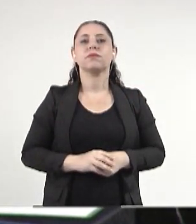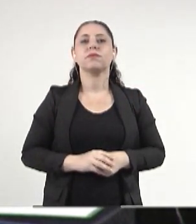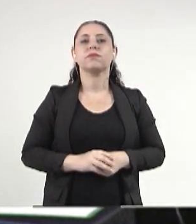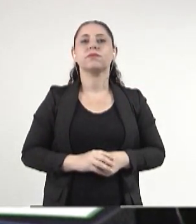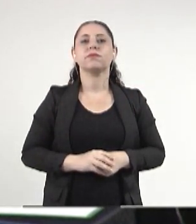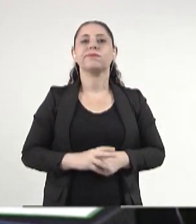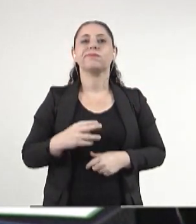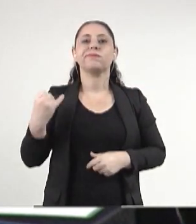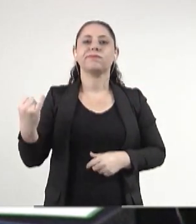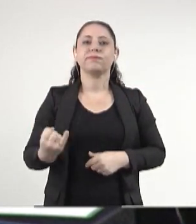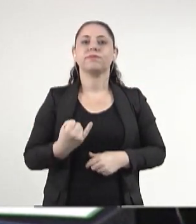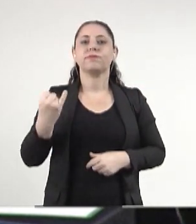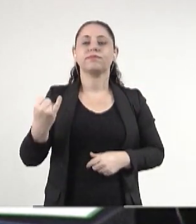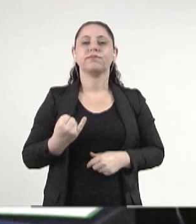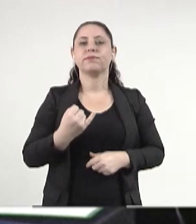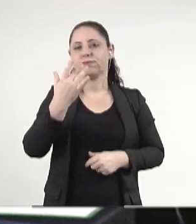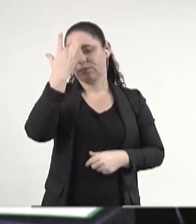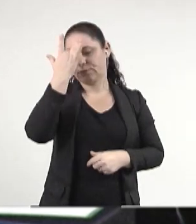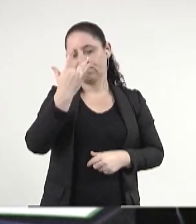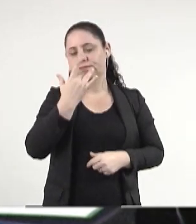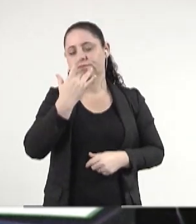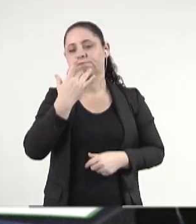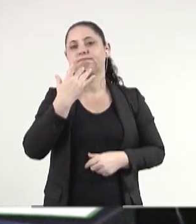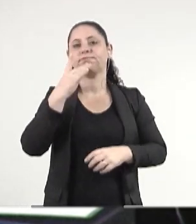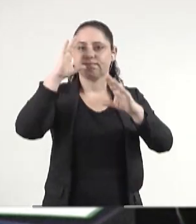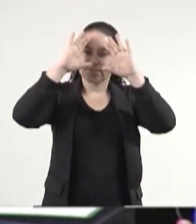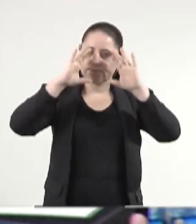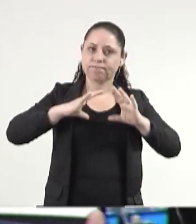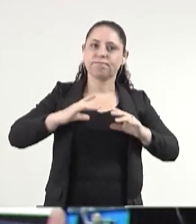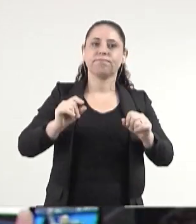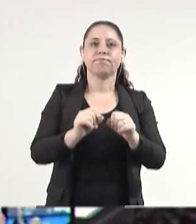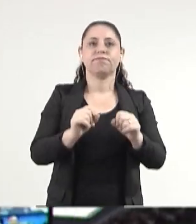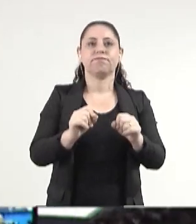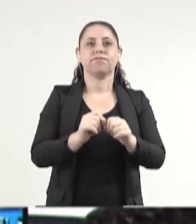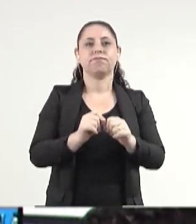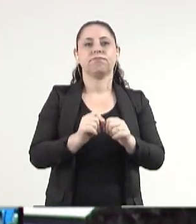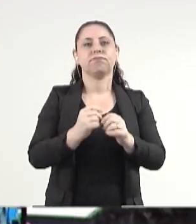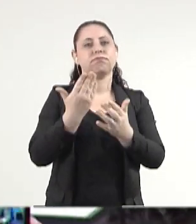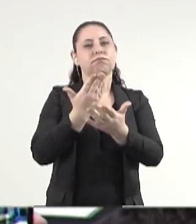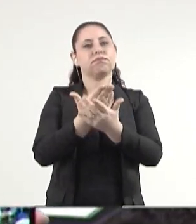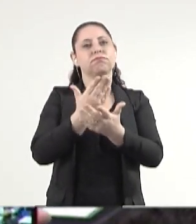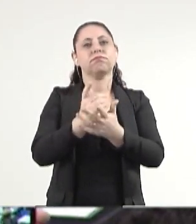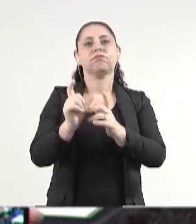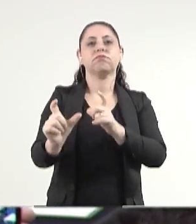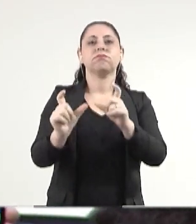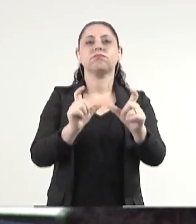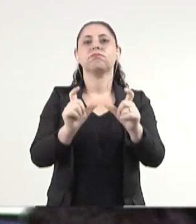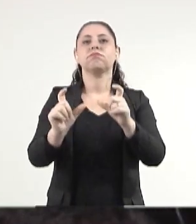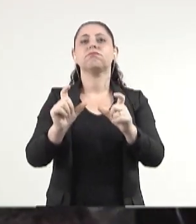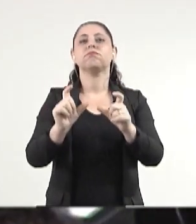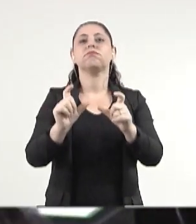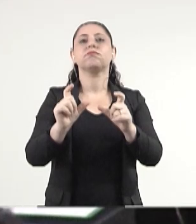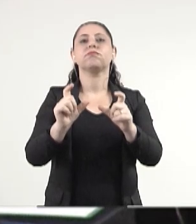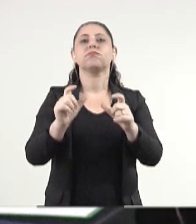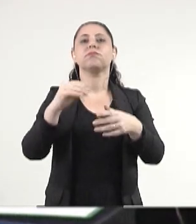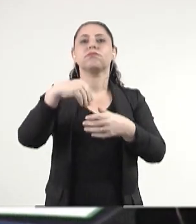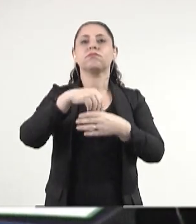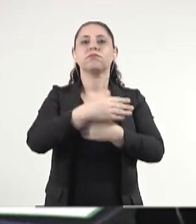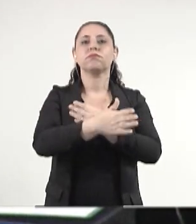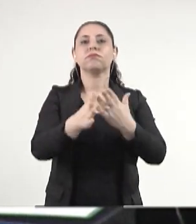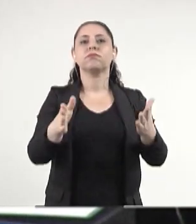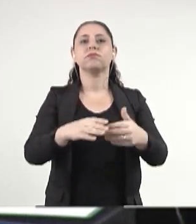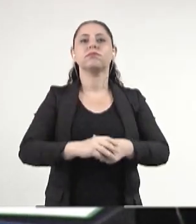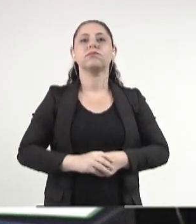fundamental o caráter, inspiram sonhos e promovem cidadania. Cada aula, cada palavra, cada gesto em sala de